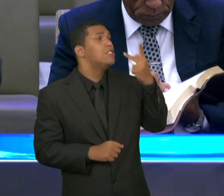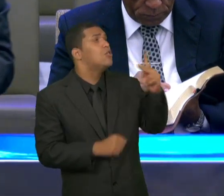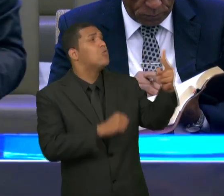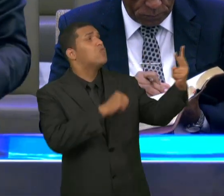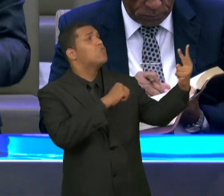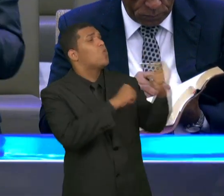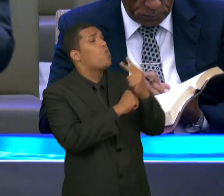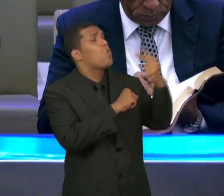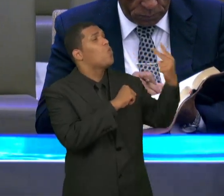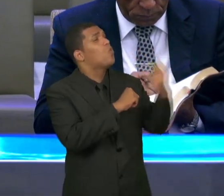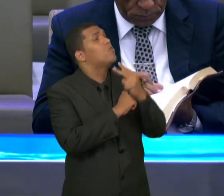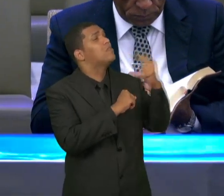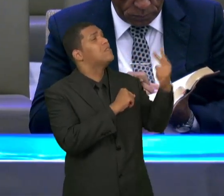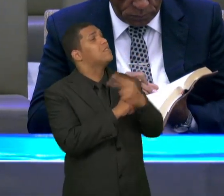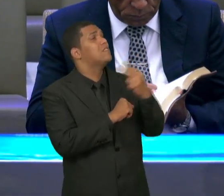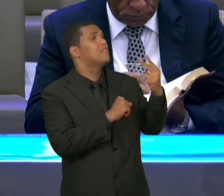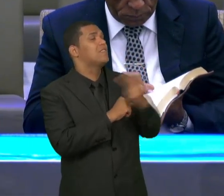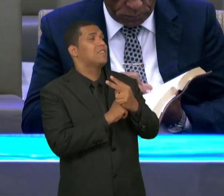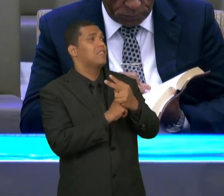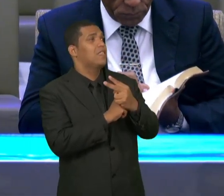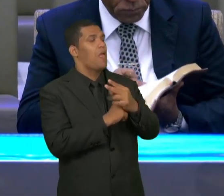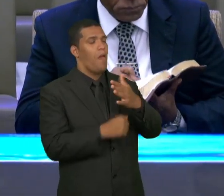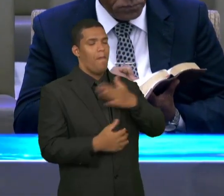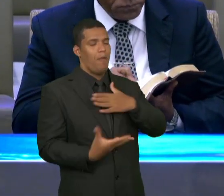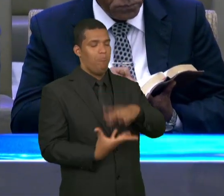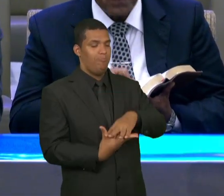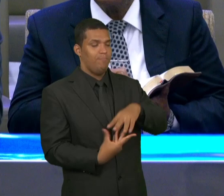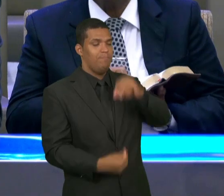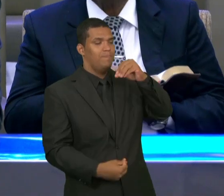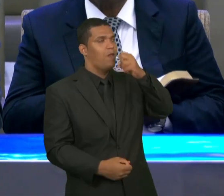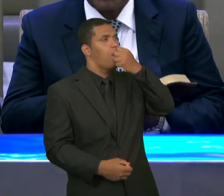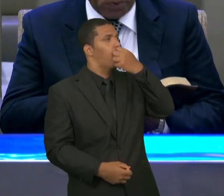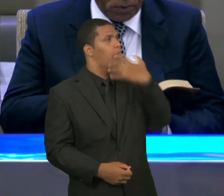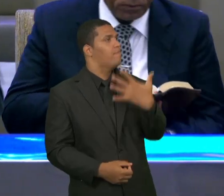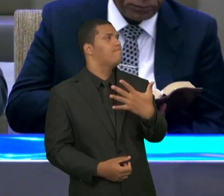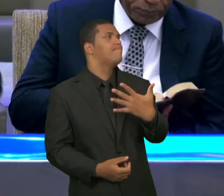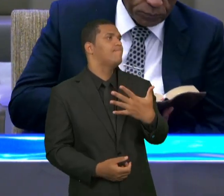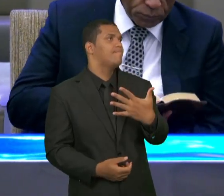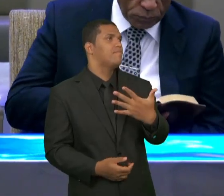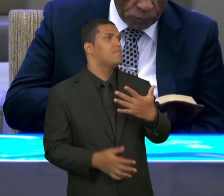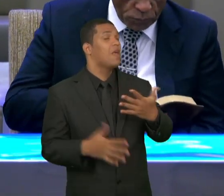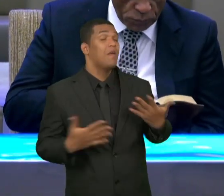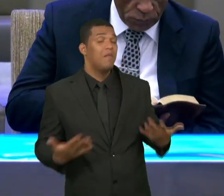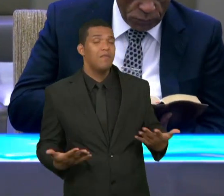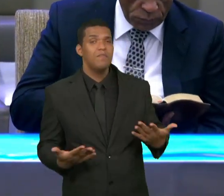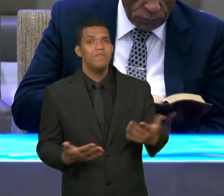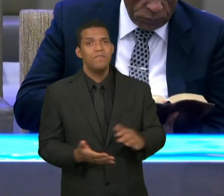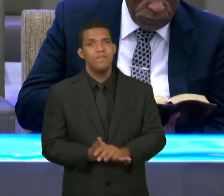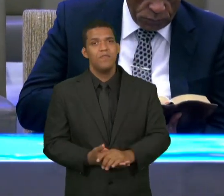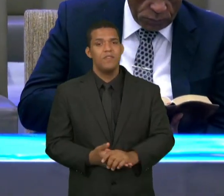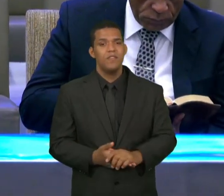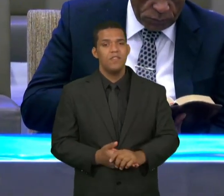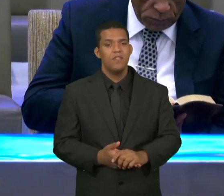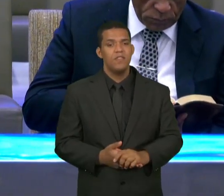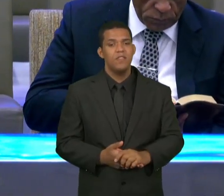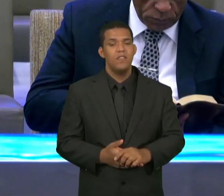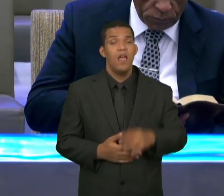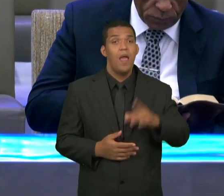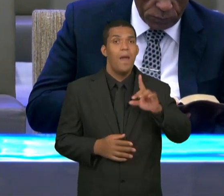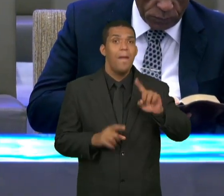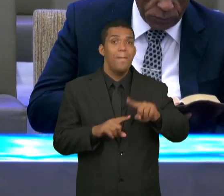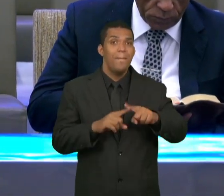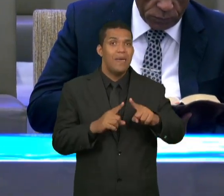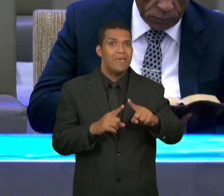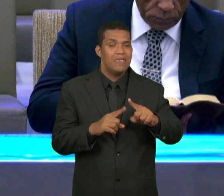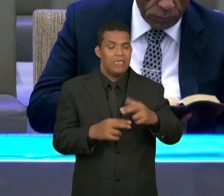ó, preservou o meu espírito. Porém, estas coisas as ocultar. Como